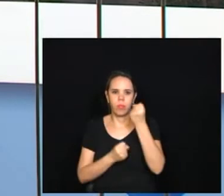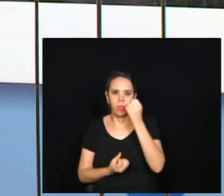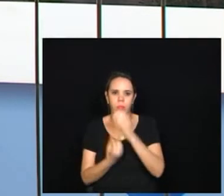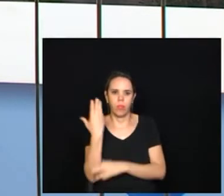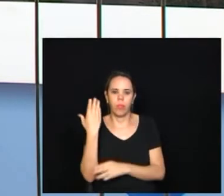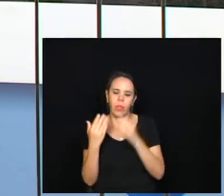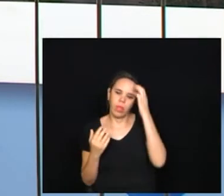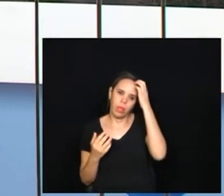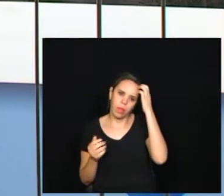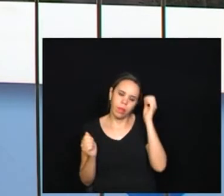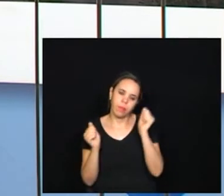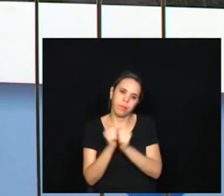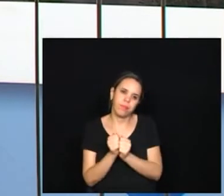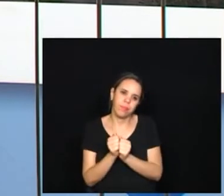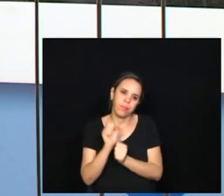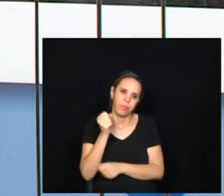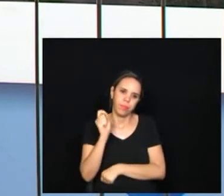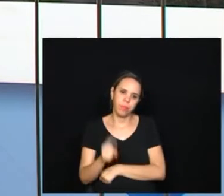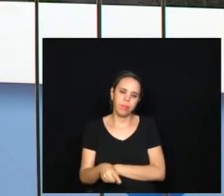geraram juntos